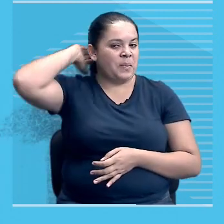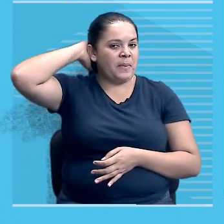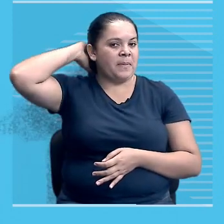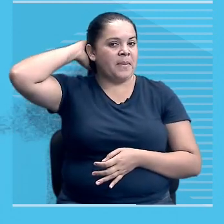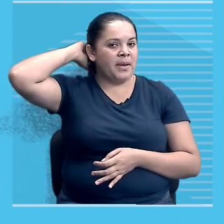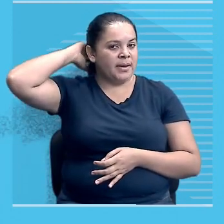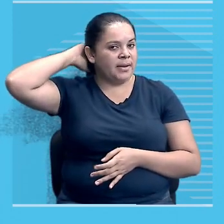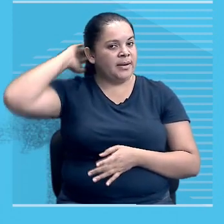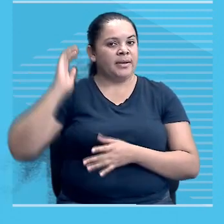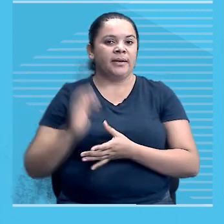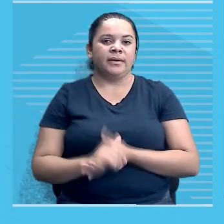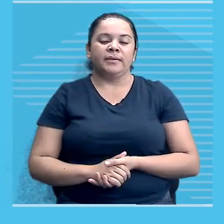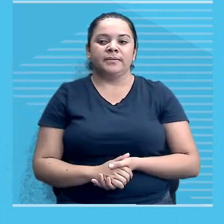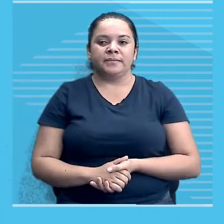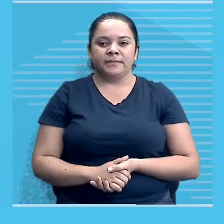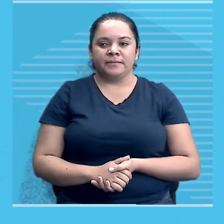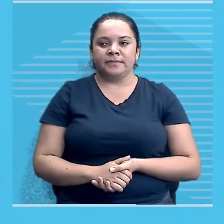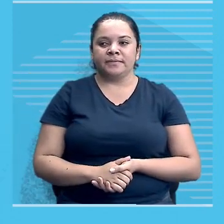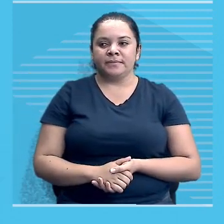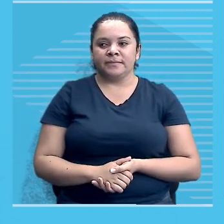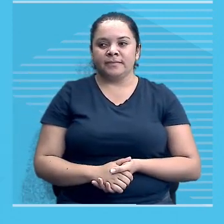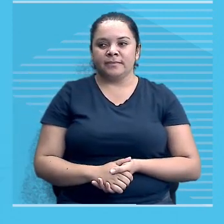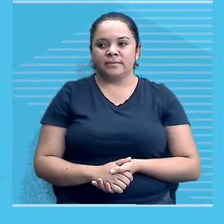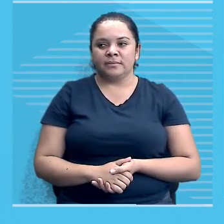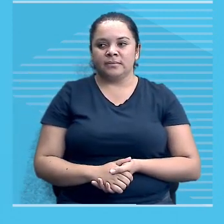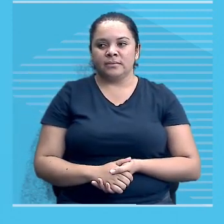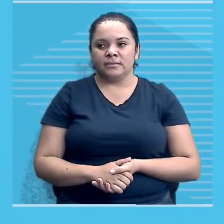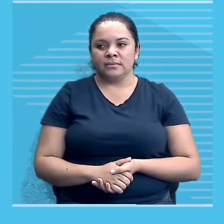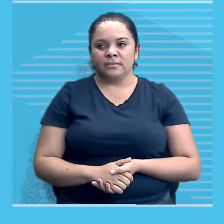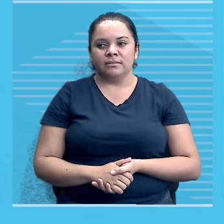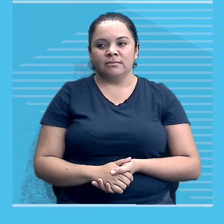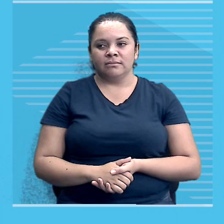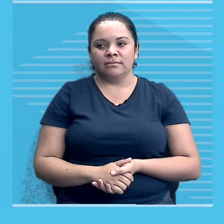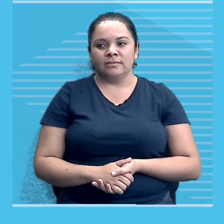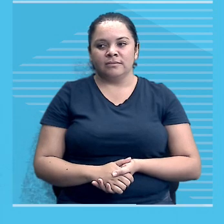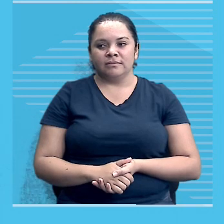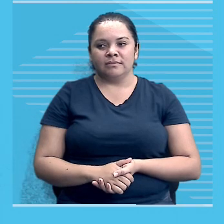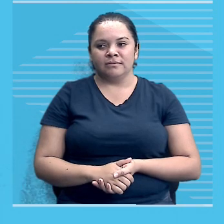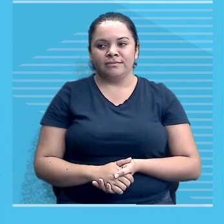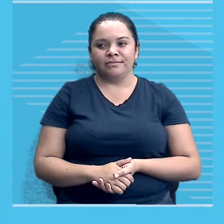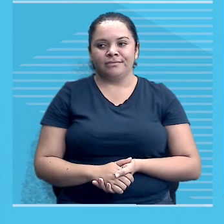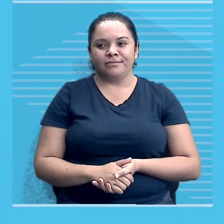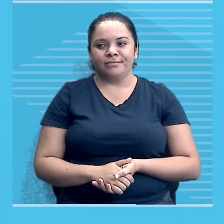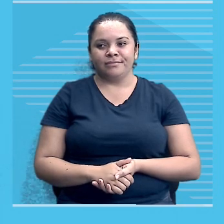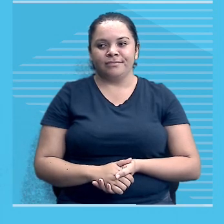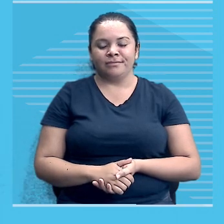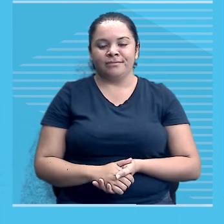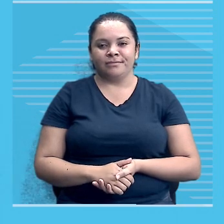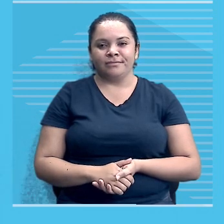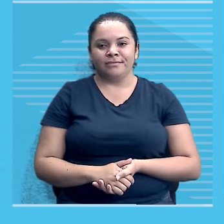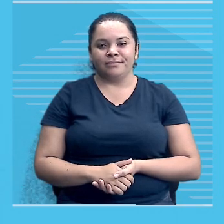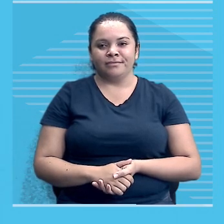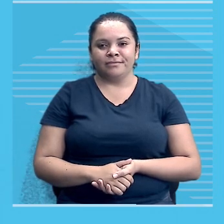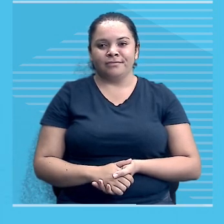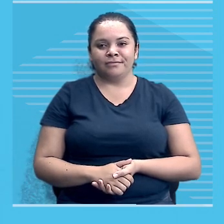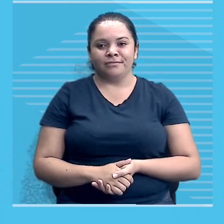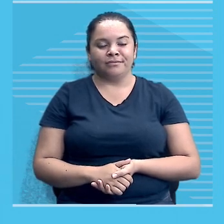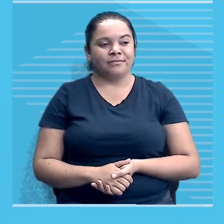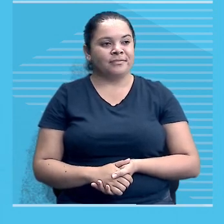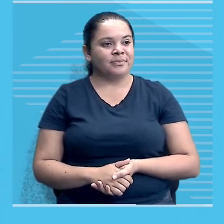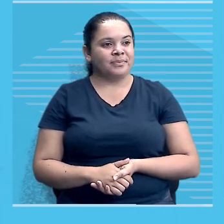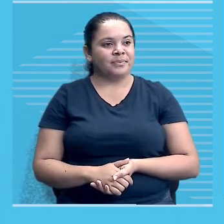daqui de Teresina né Beleza o Gabriel André lá de Belém do Pará e e